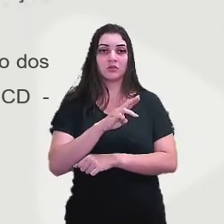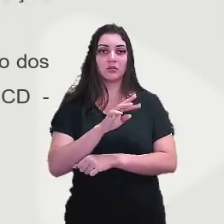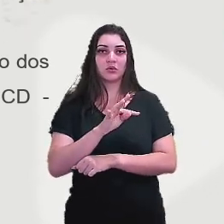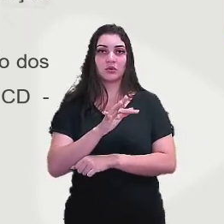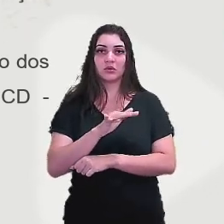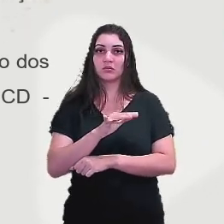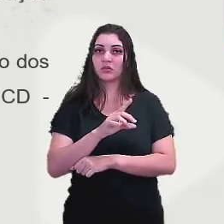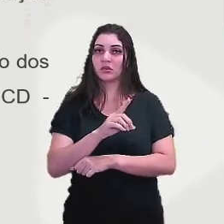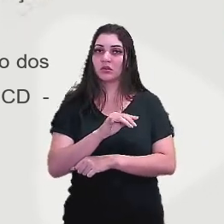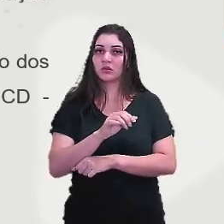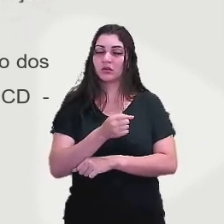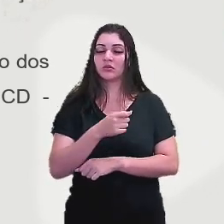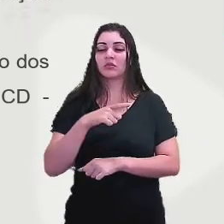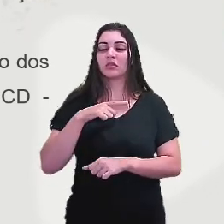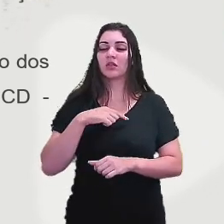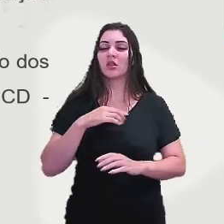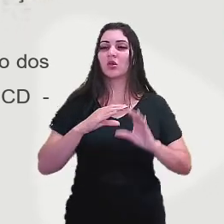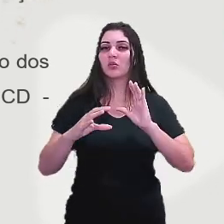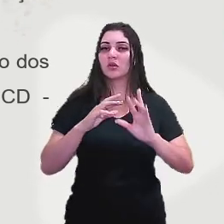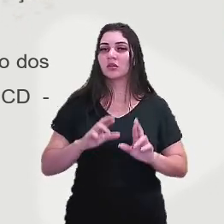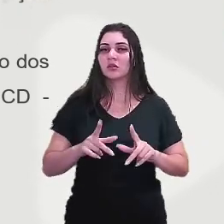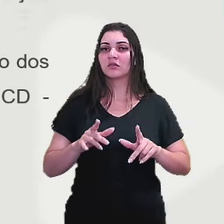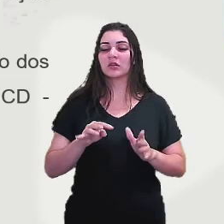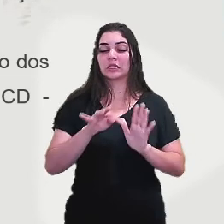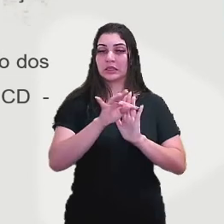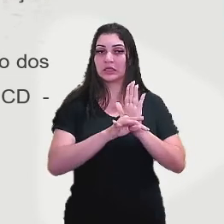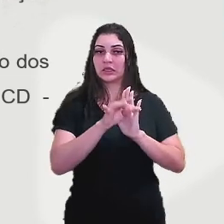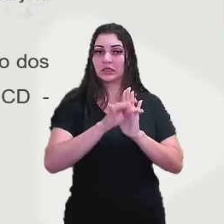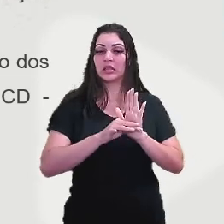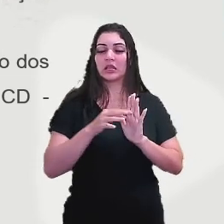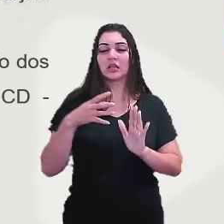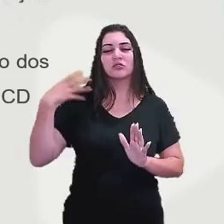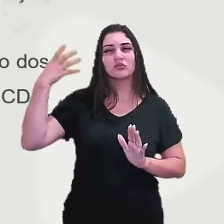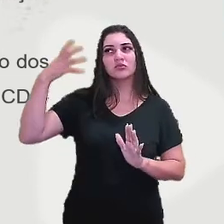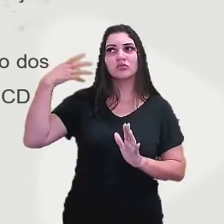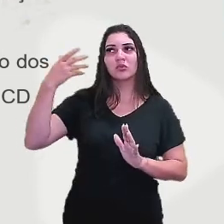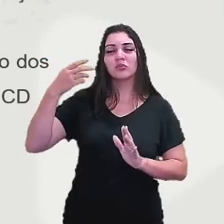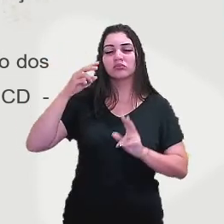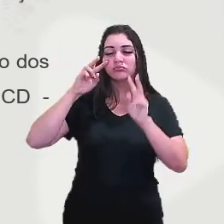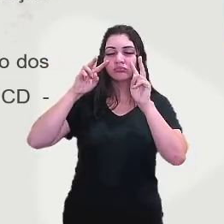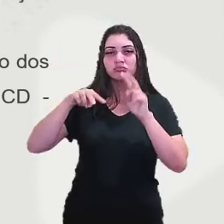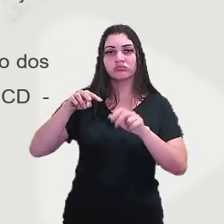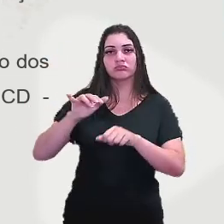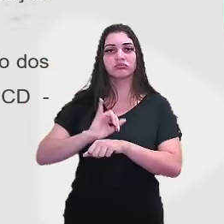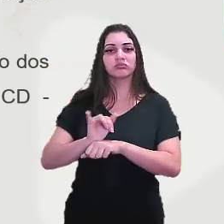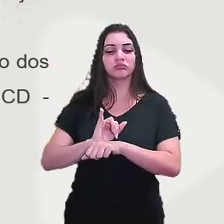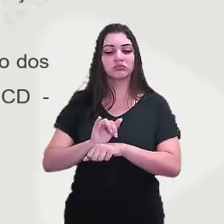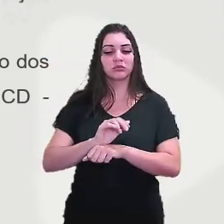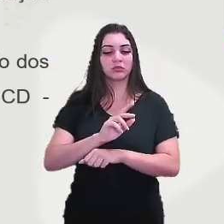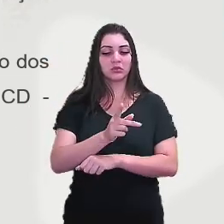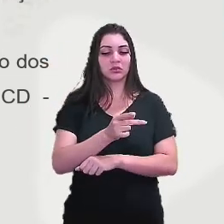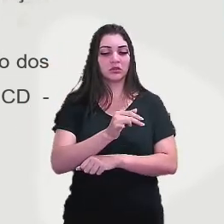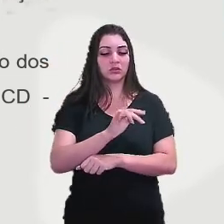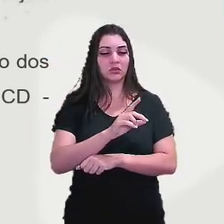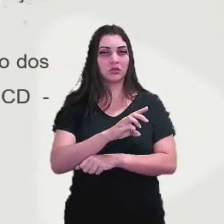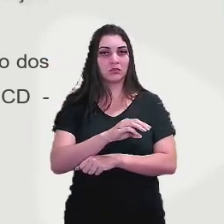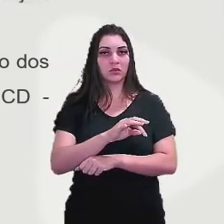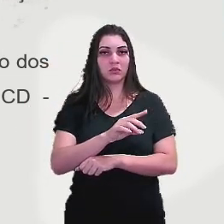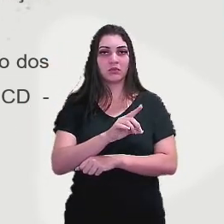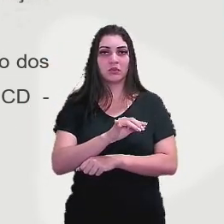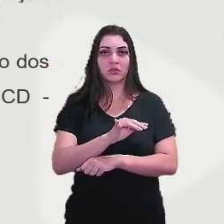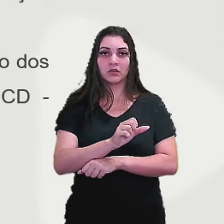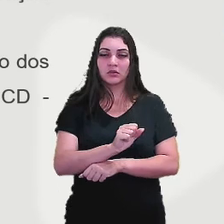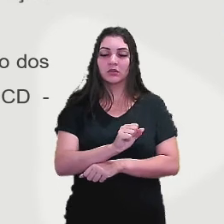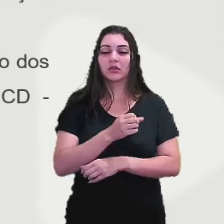comunicação diferentes, texto, audiovisual e vídeo. Hipermídia, fusão de meios de comunicação